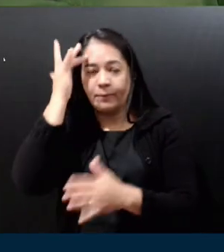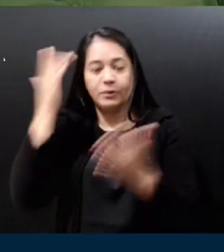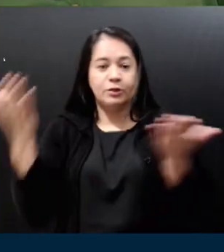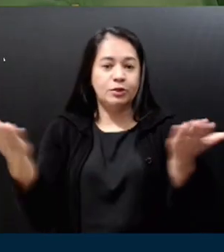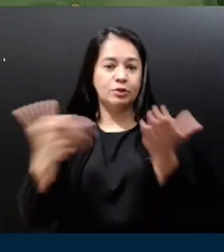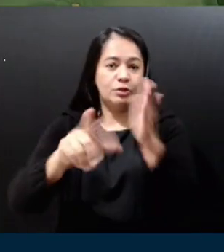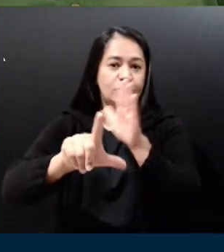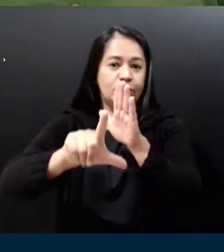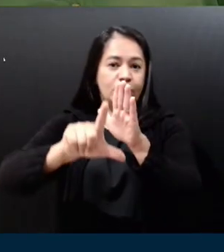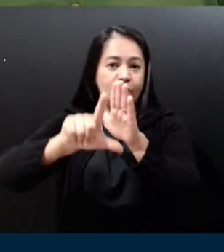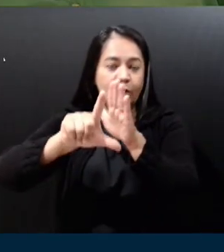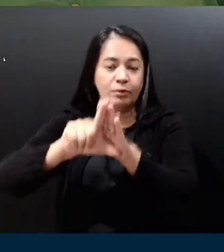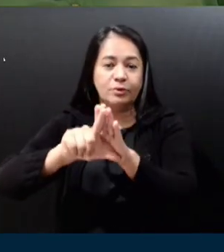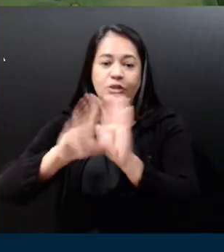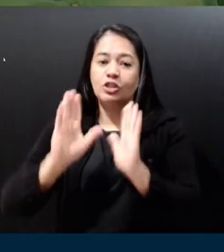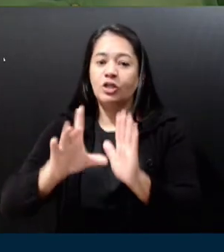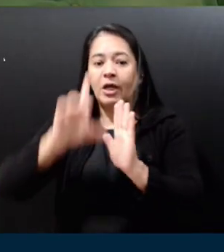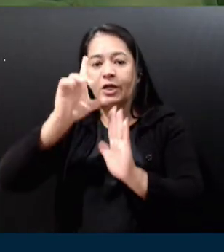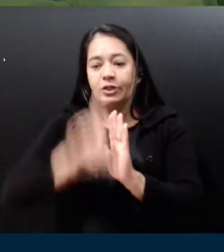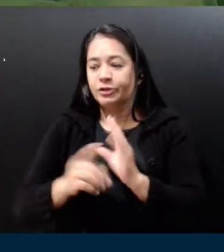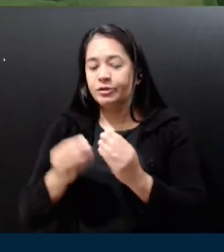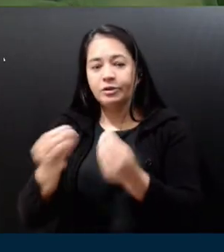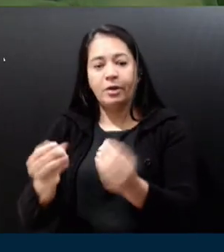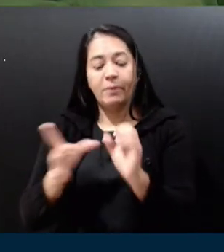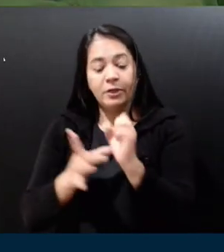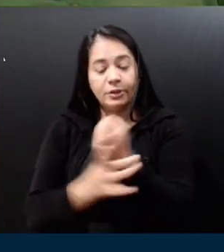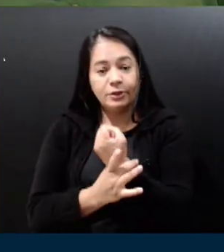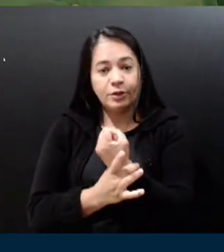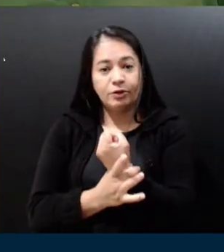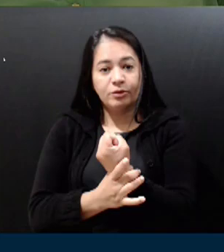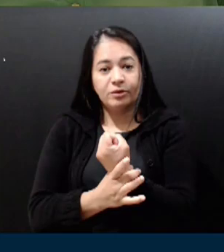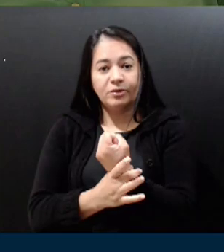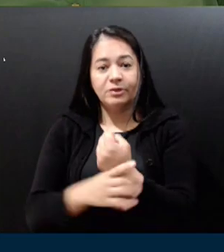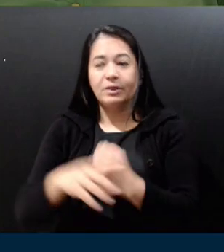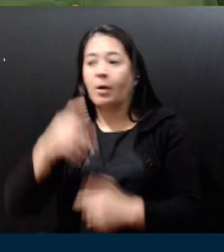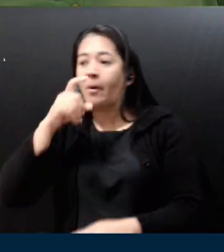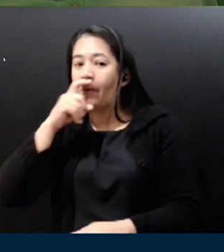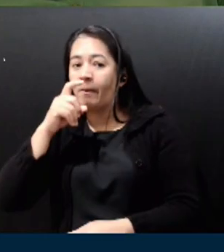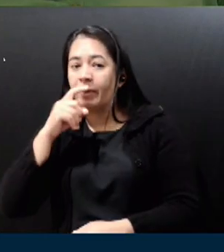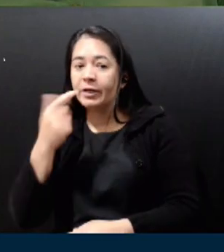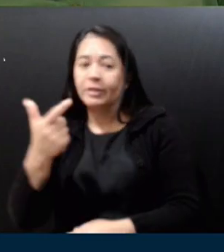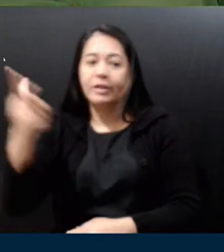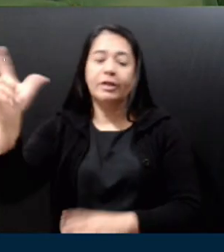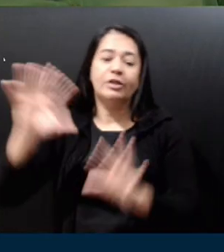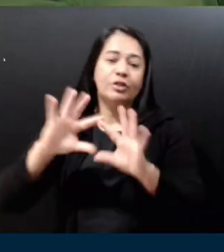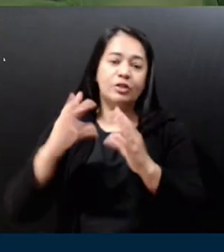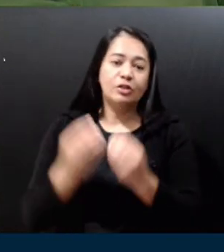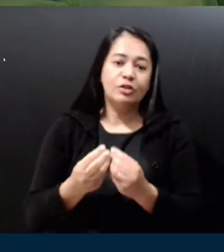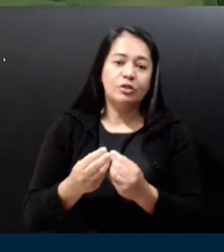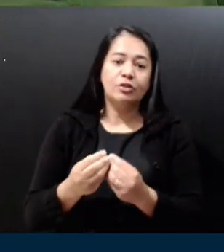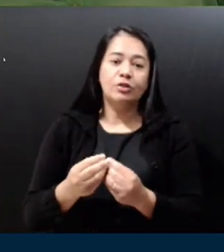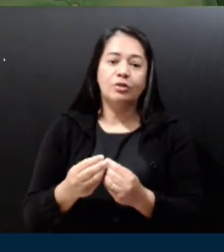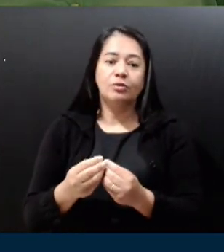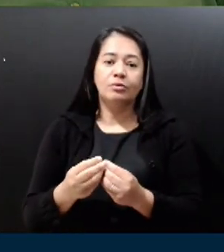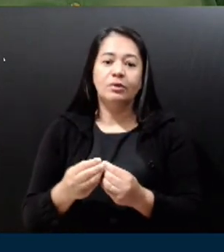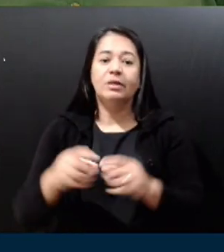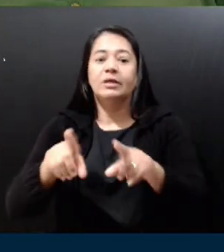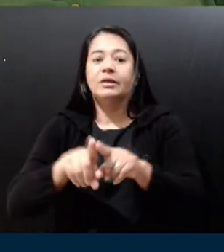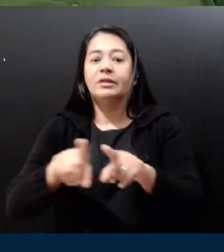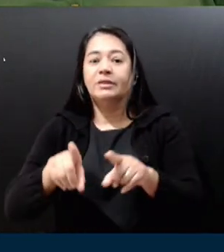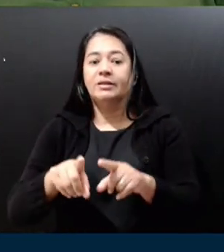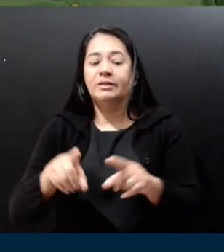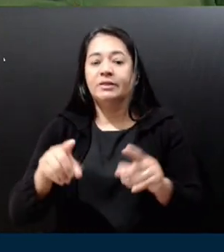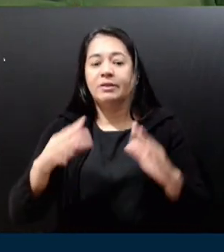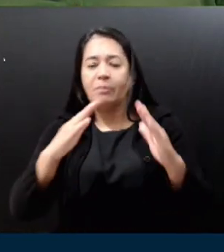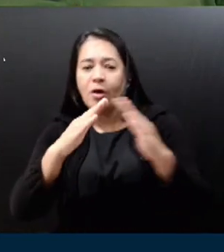ter direito à herança deste pai que é de outra família, que é um vizinho que tratou como afeto. Você consegue fazer